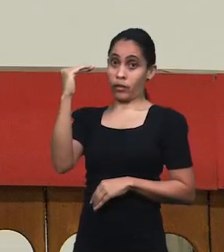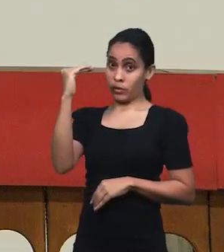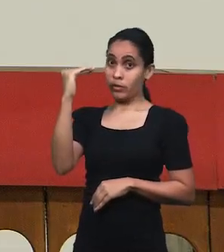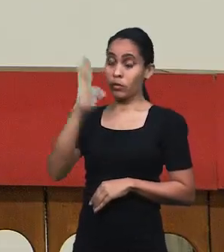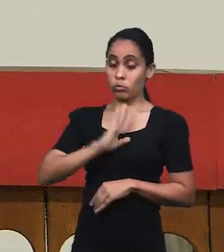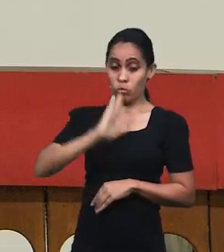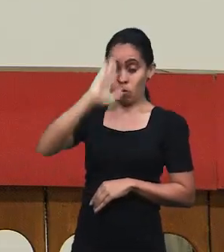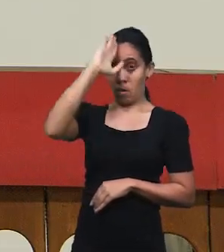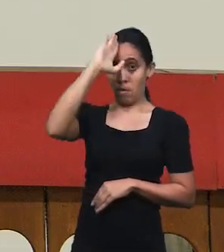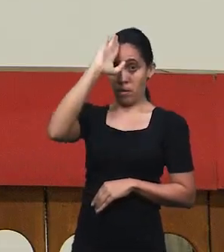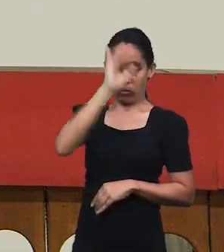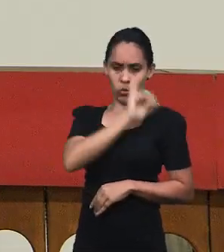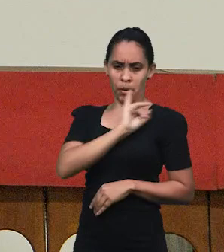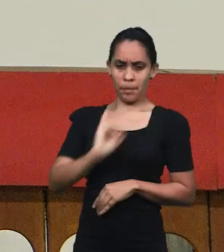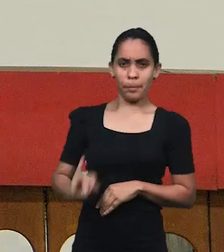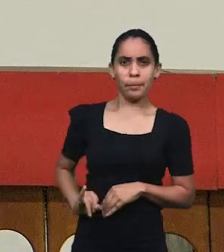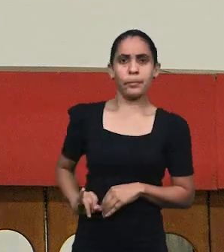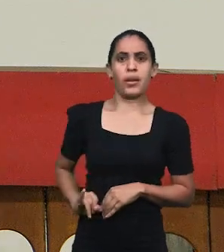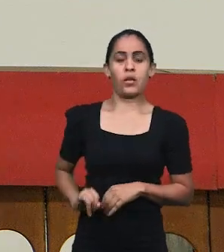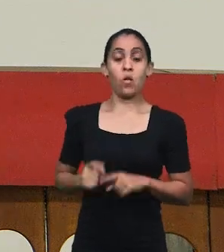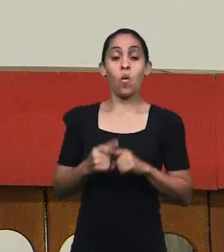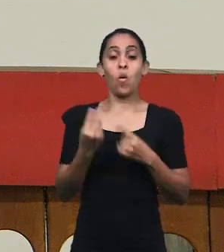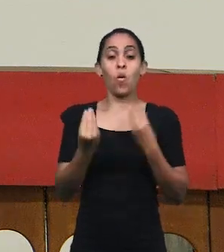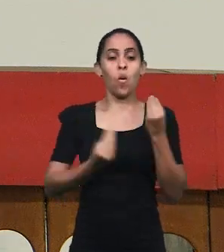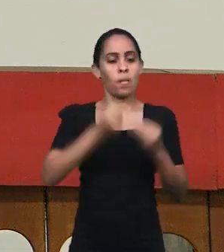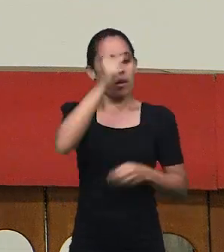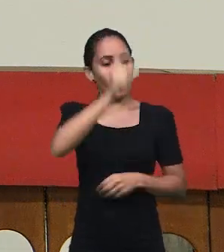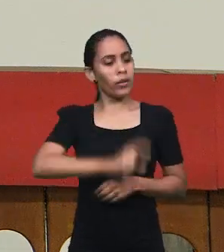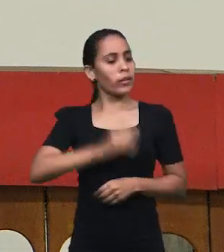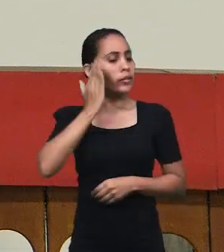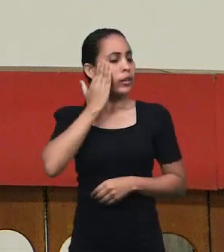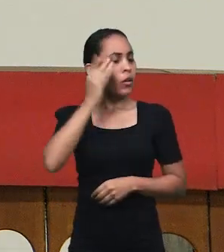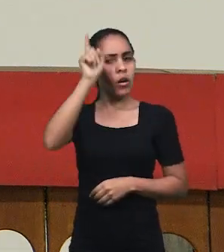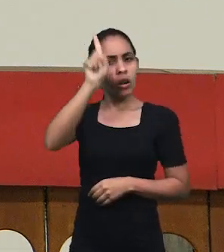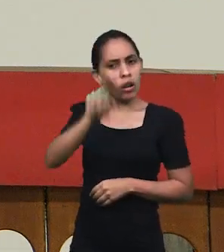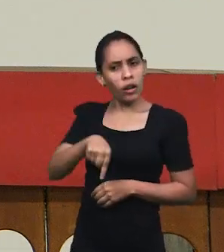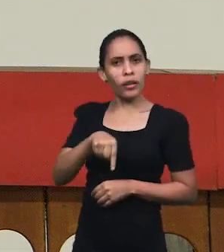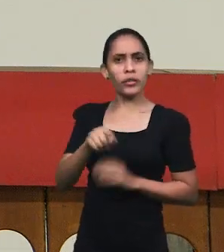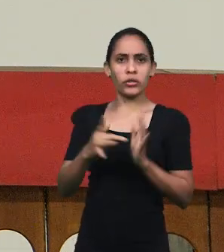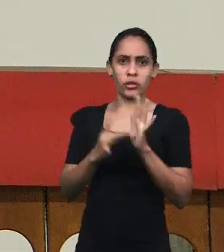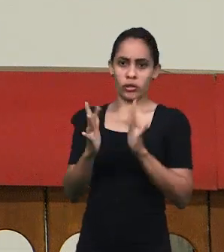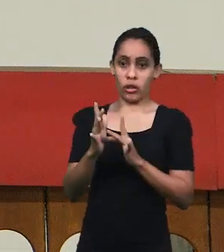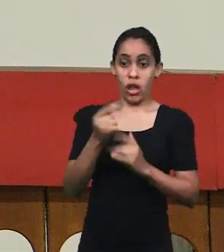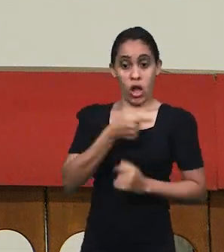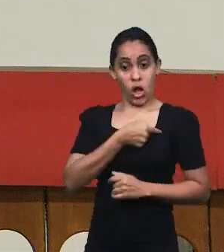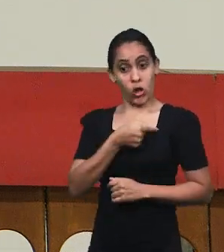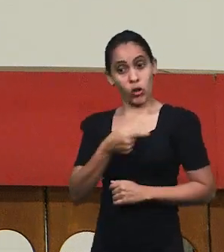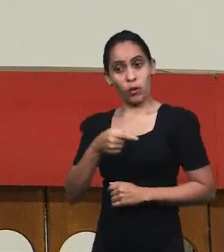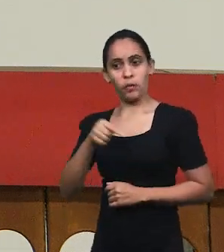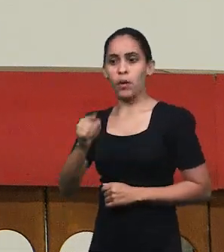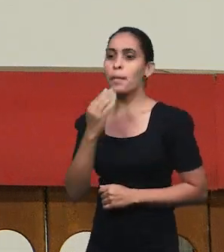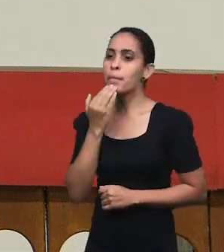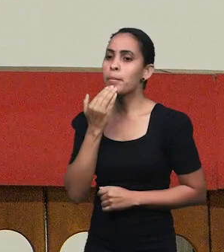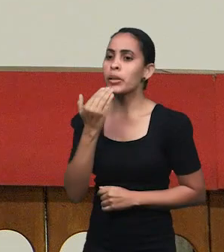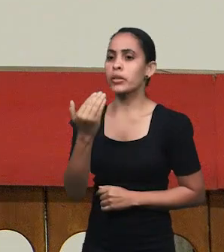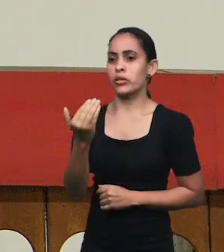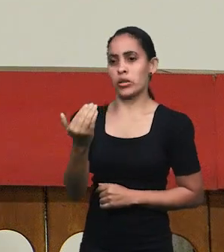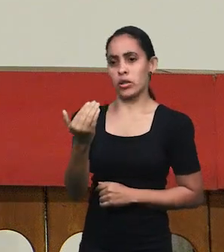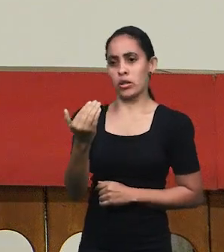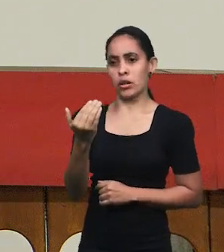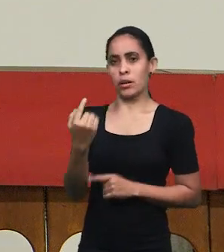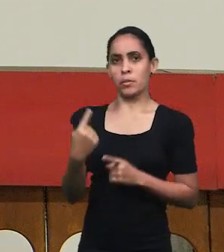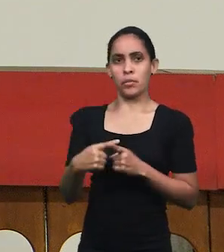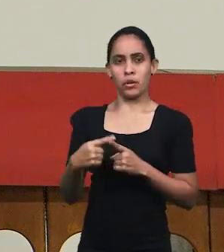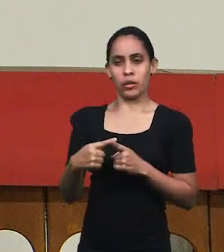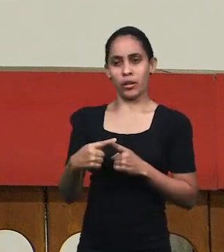Ele comandava um pelotão do Império Romano. Olha esse homem, como ele entendeu que era Jesus. Ele falou assim: Senhor, eu não fui até o Senhor